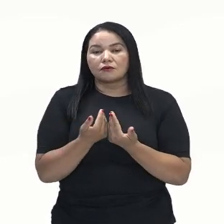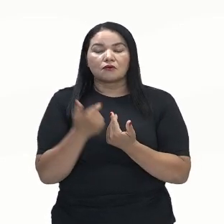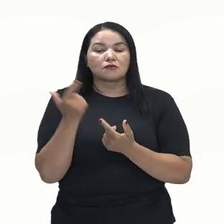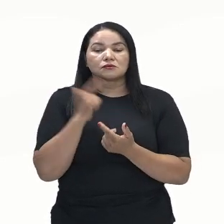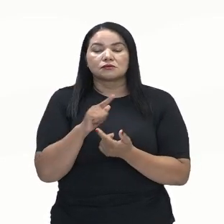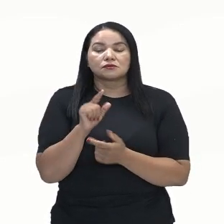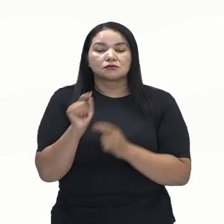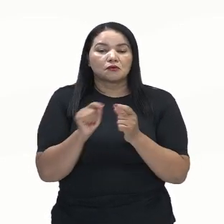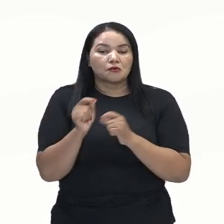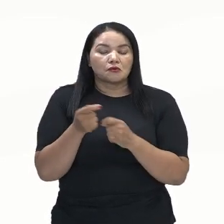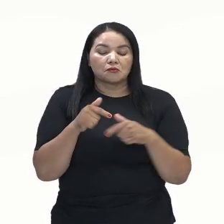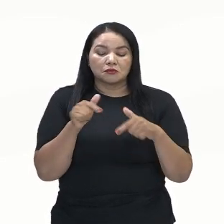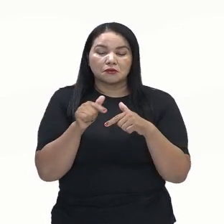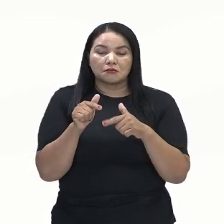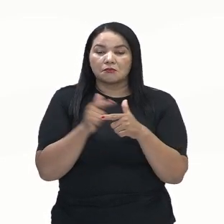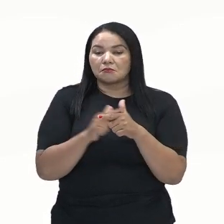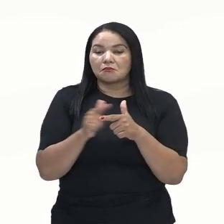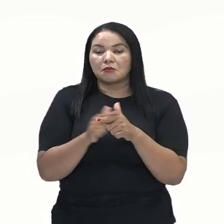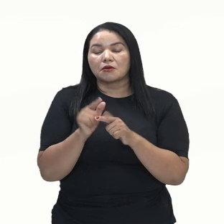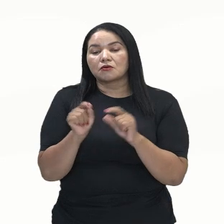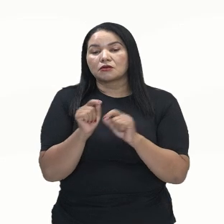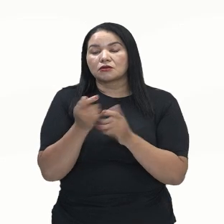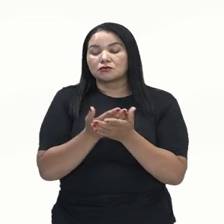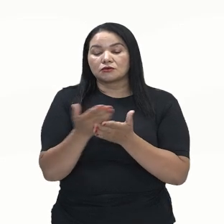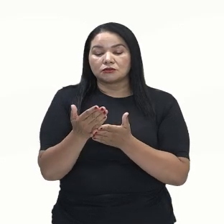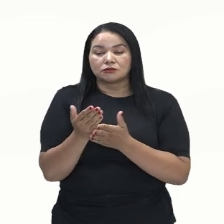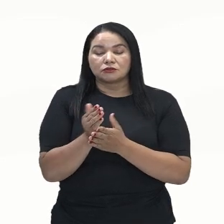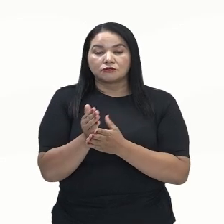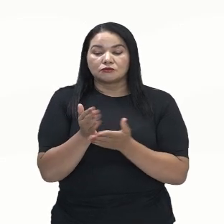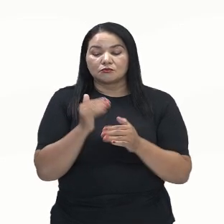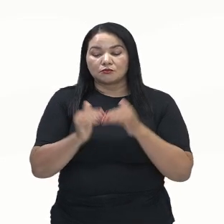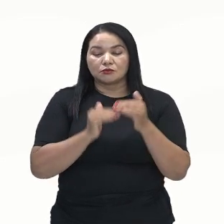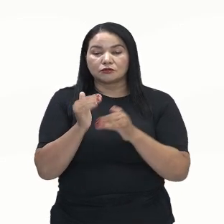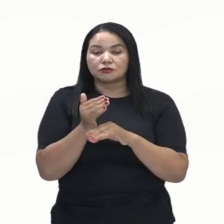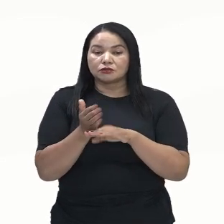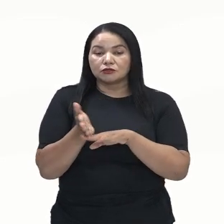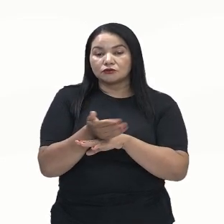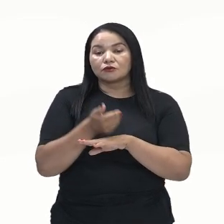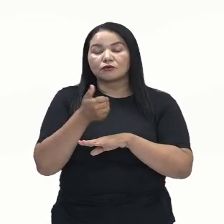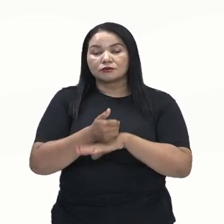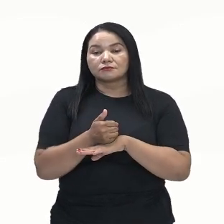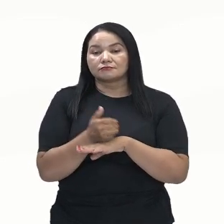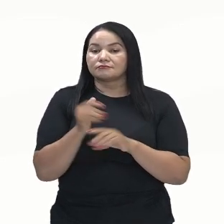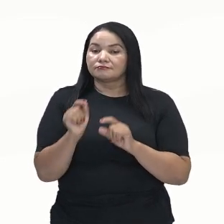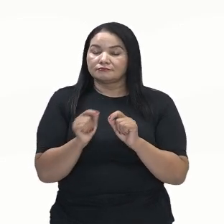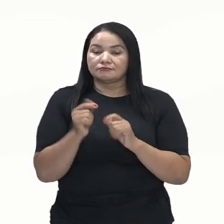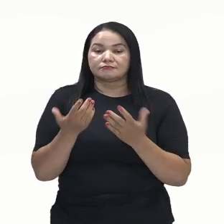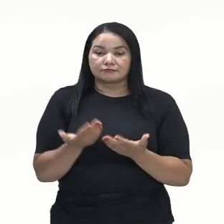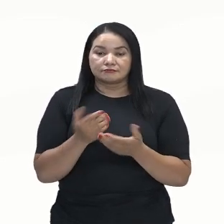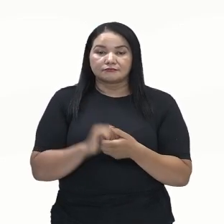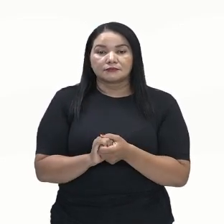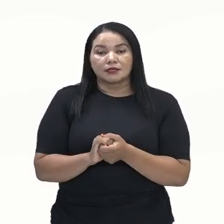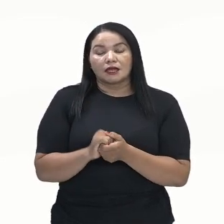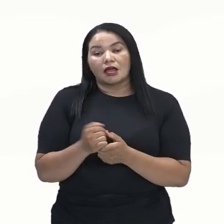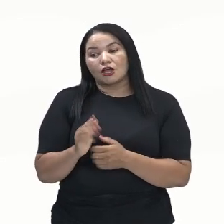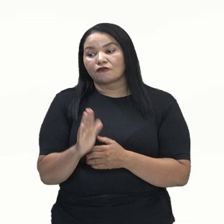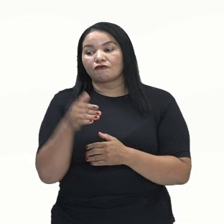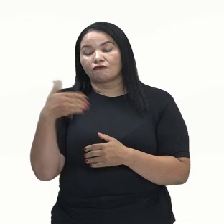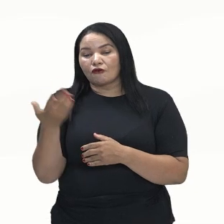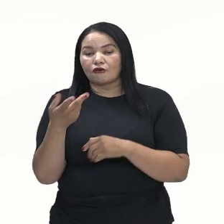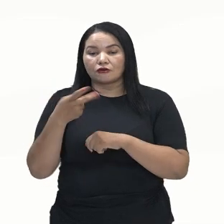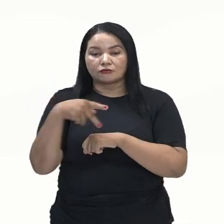que está posto ali nesse início de processo colonizatório? A solução foi buscar mão de obra fora